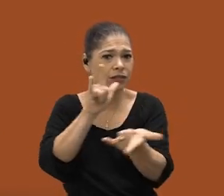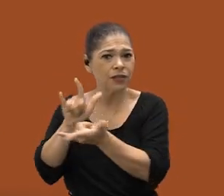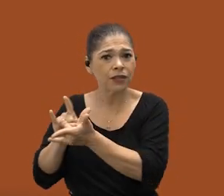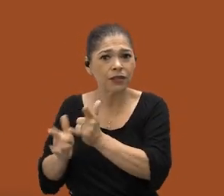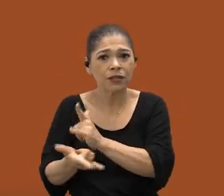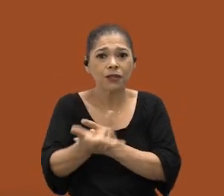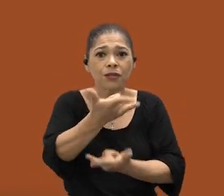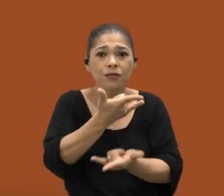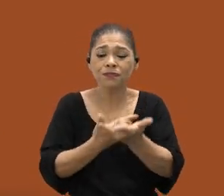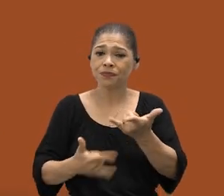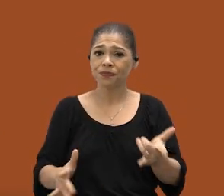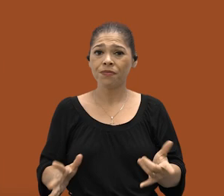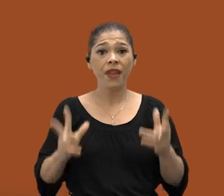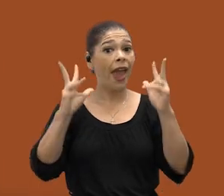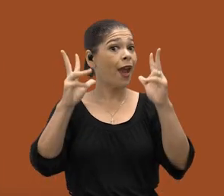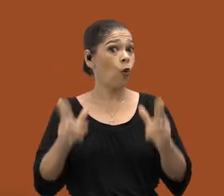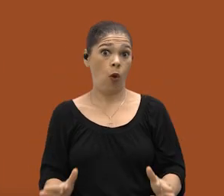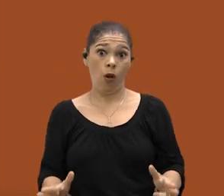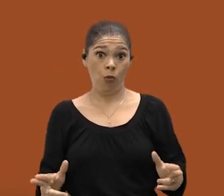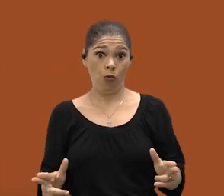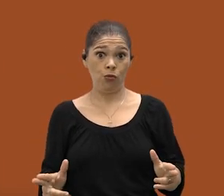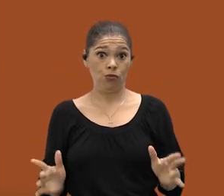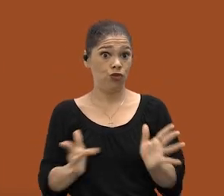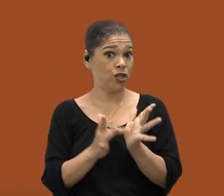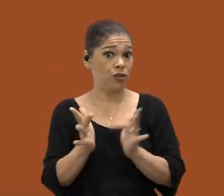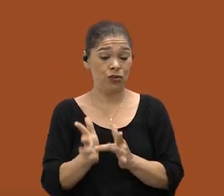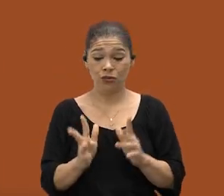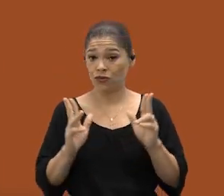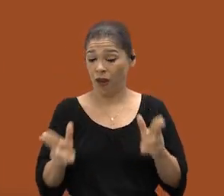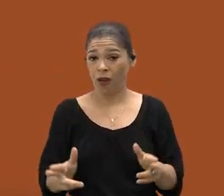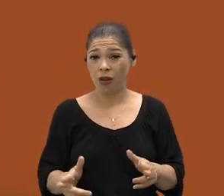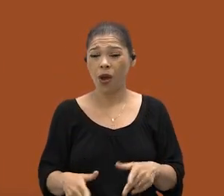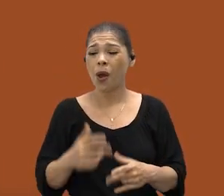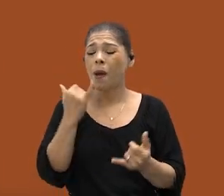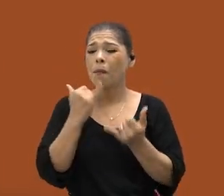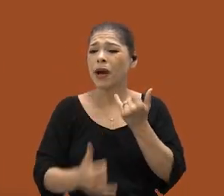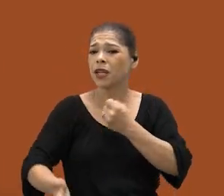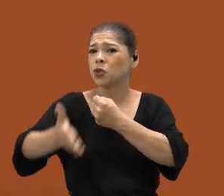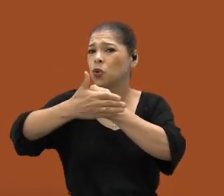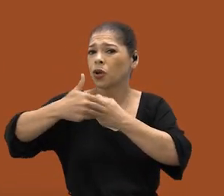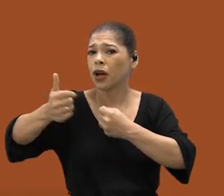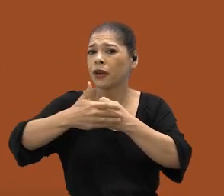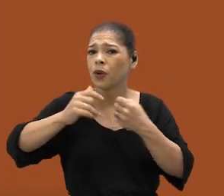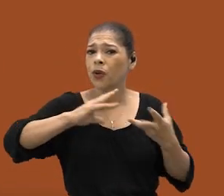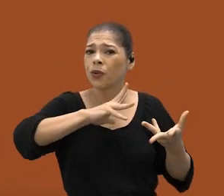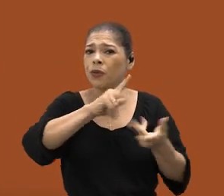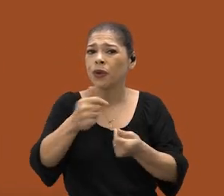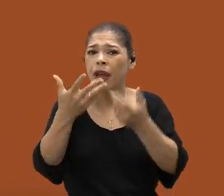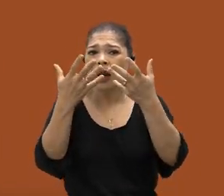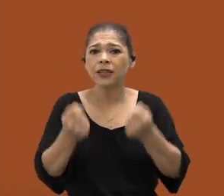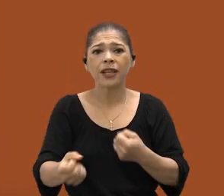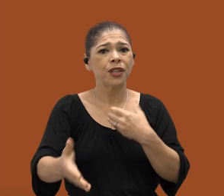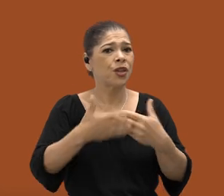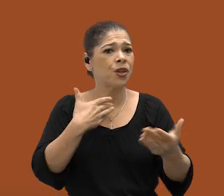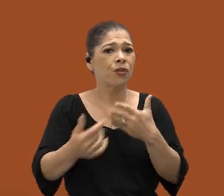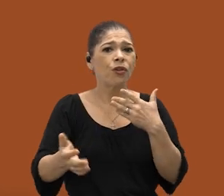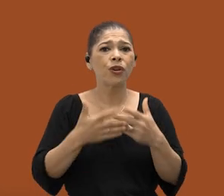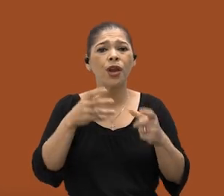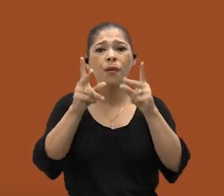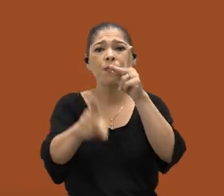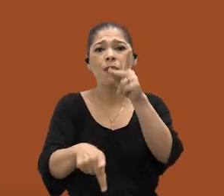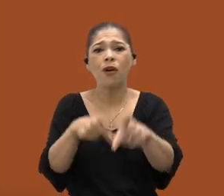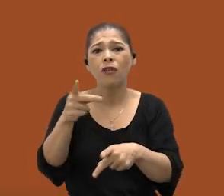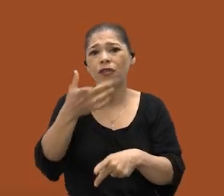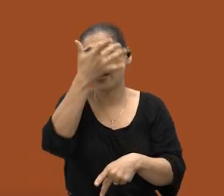vos amei é a mesma coisa é a mesma frase parece que o afeto universal ele aceita em qualquer civilização e